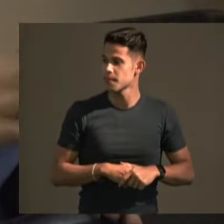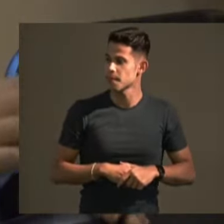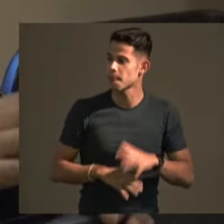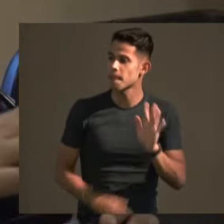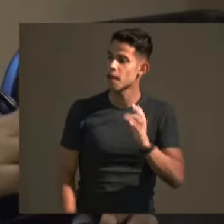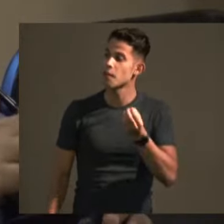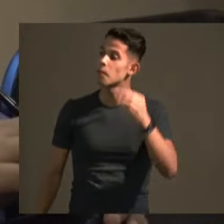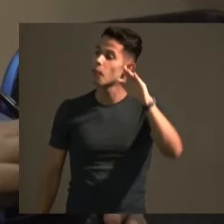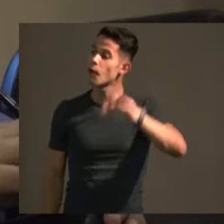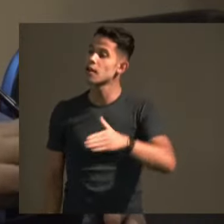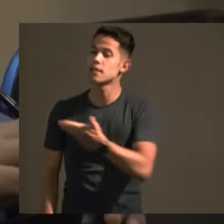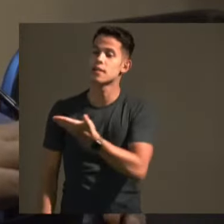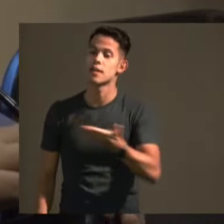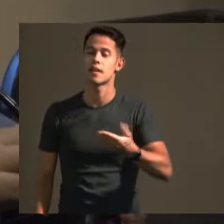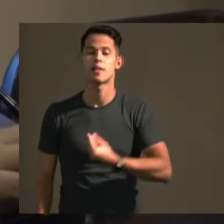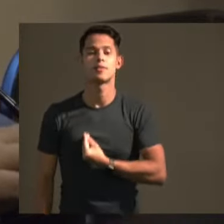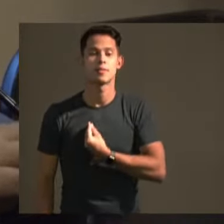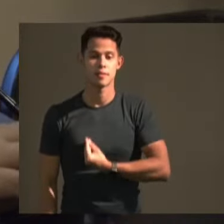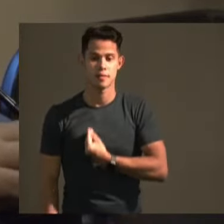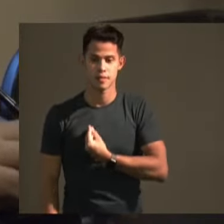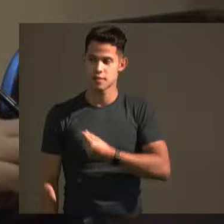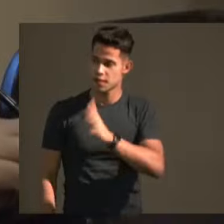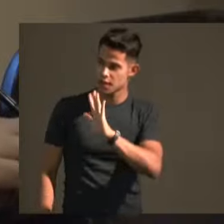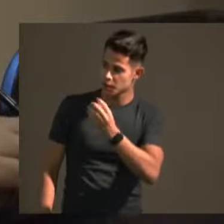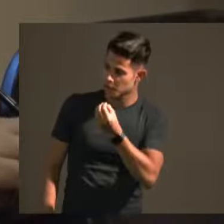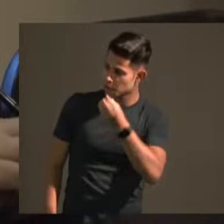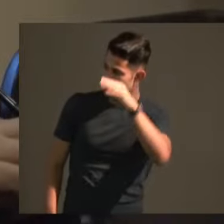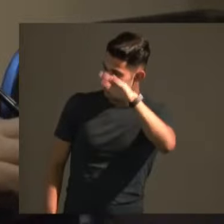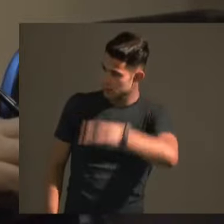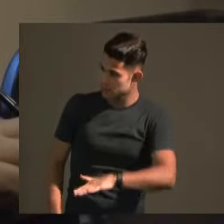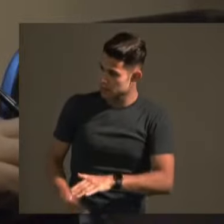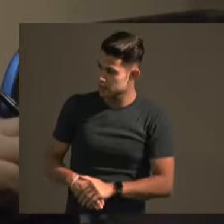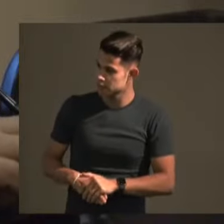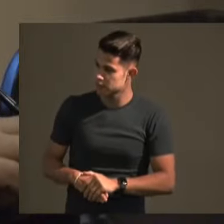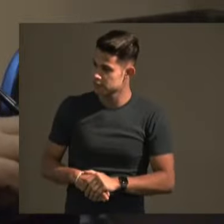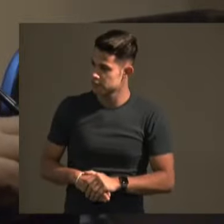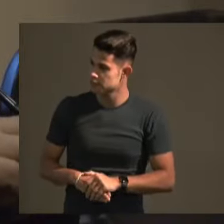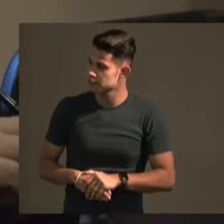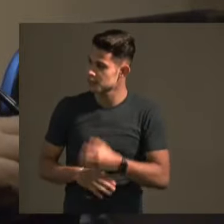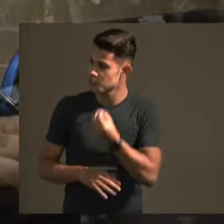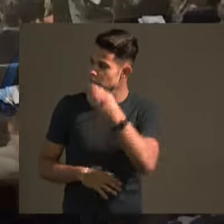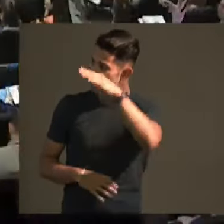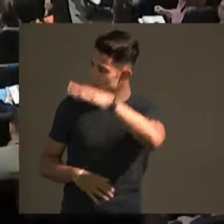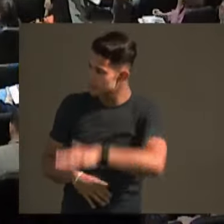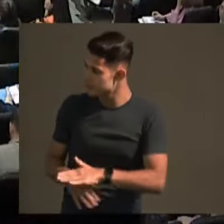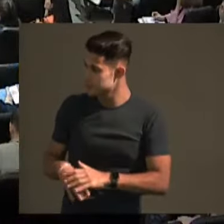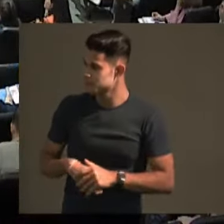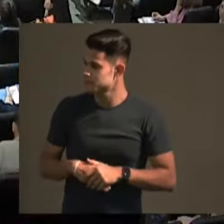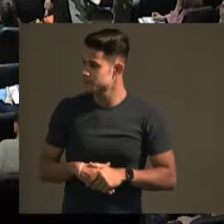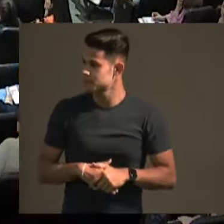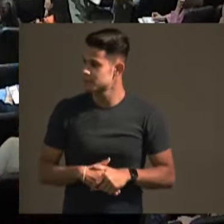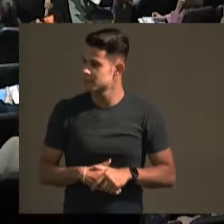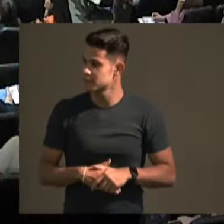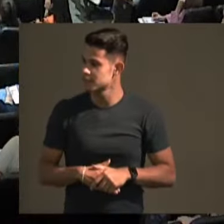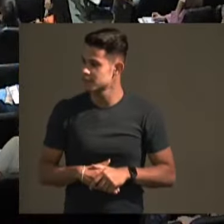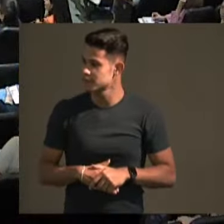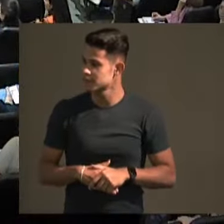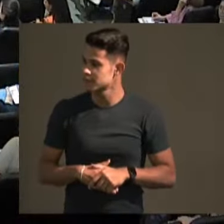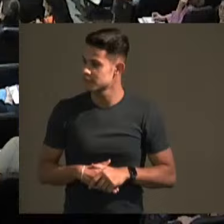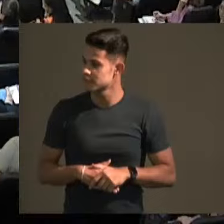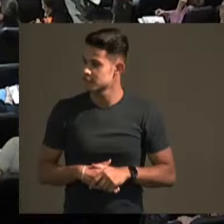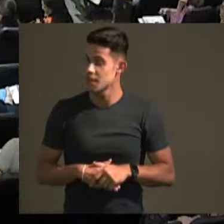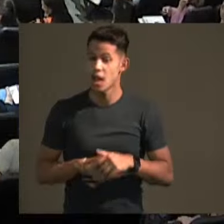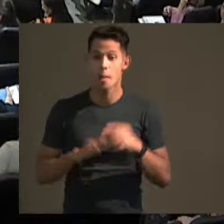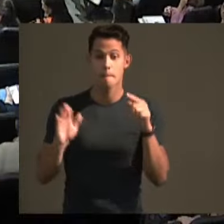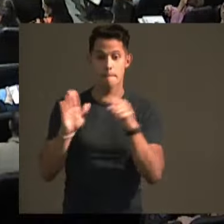Boa tarde a todos e a todas. Boa tarde, Antônio. Laércio Ventura. E duas perguntas